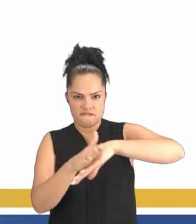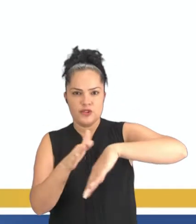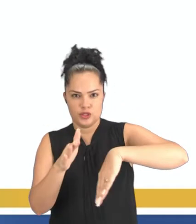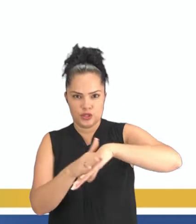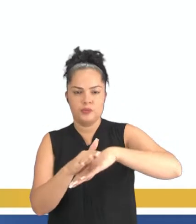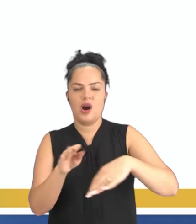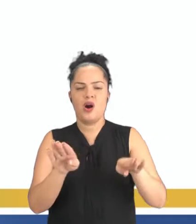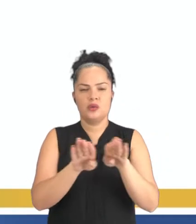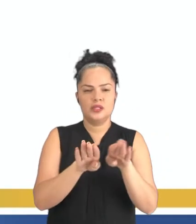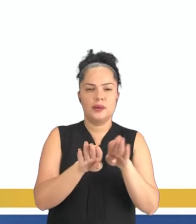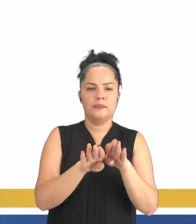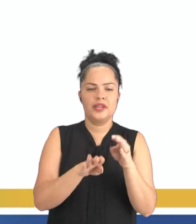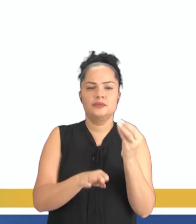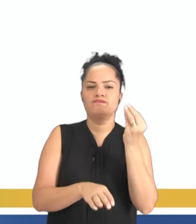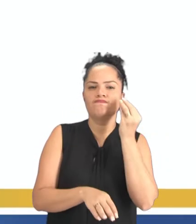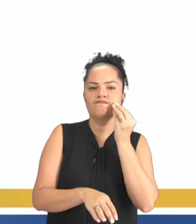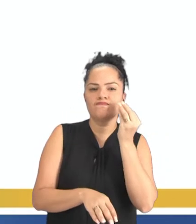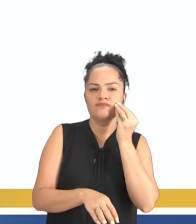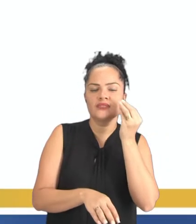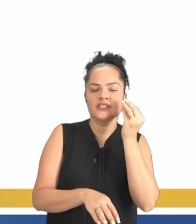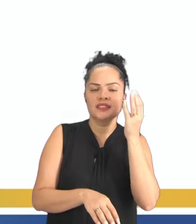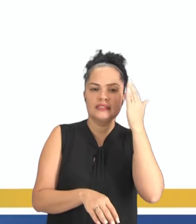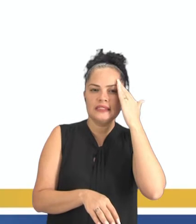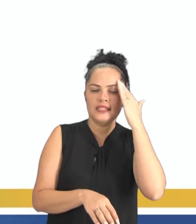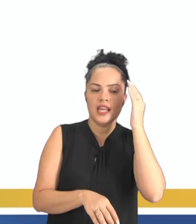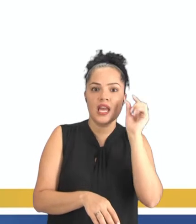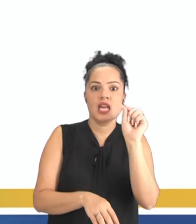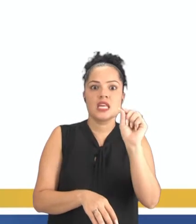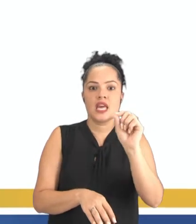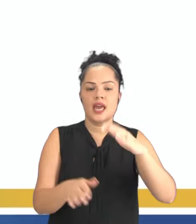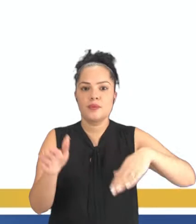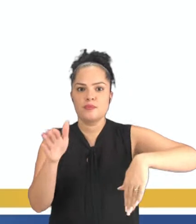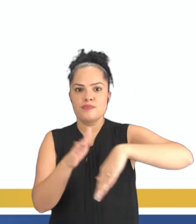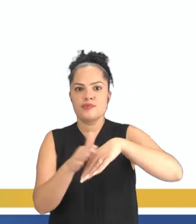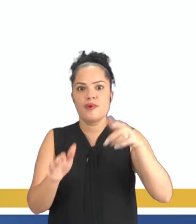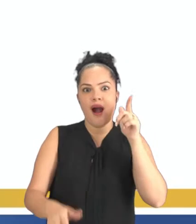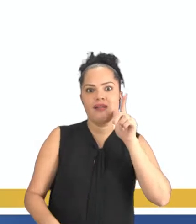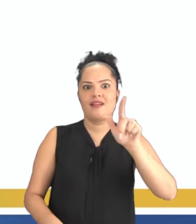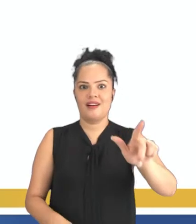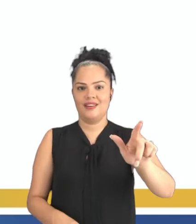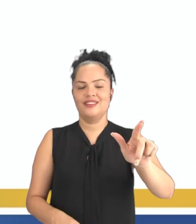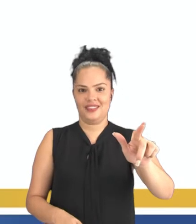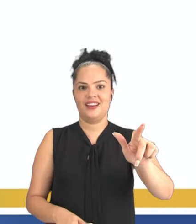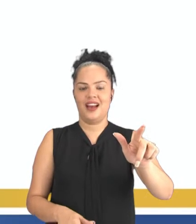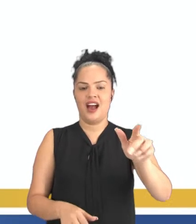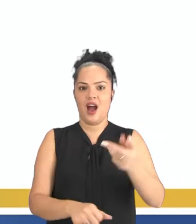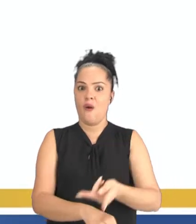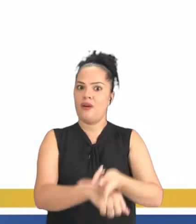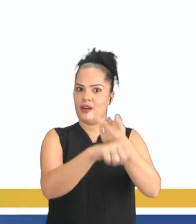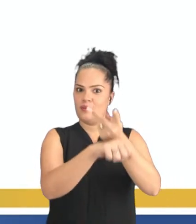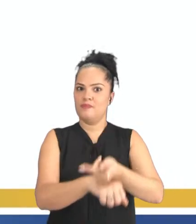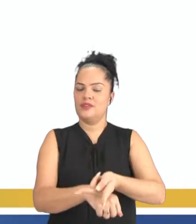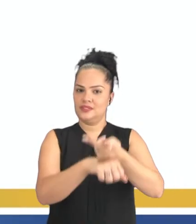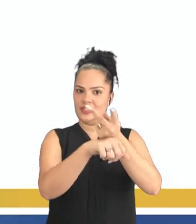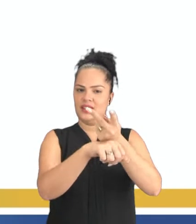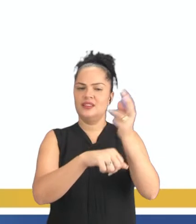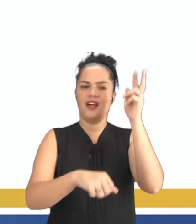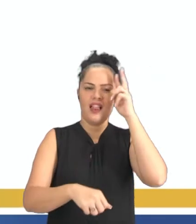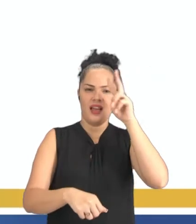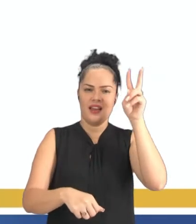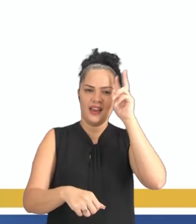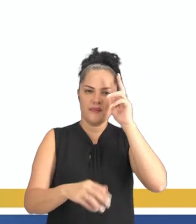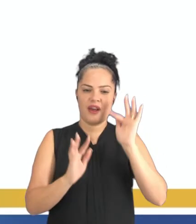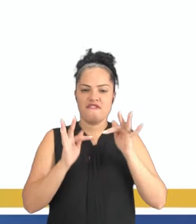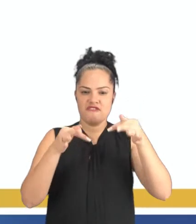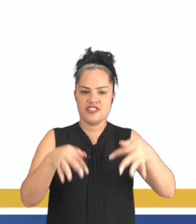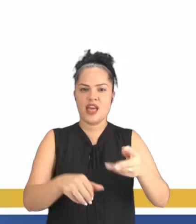e tenta adivinhar quem ganhará a partida, ou as chances do time ganhar o campeonato. Você lembra que quando chega no final